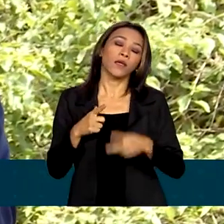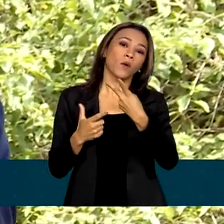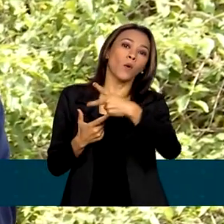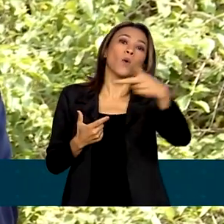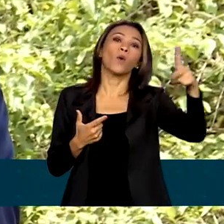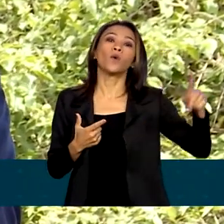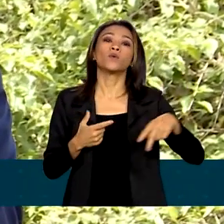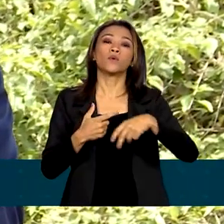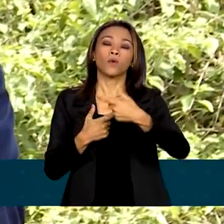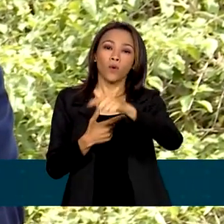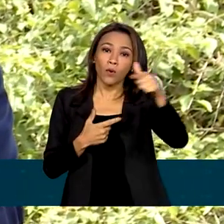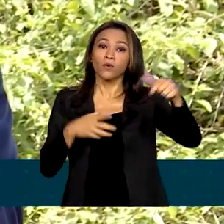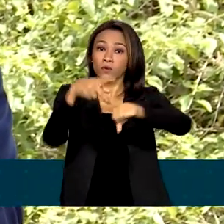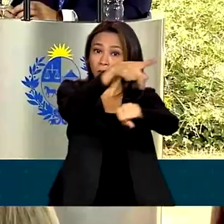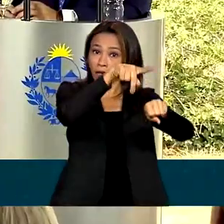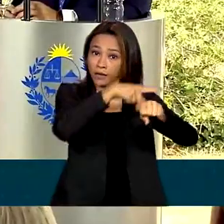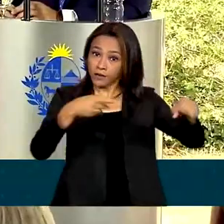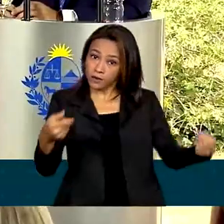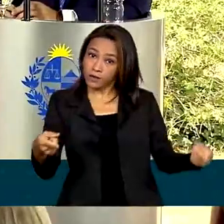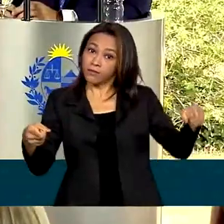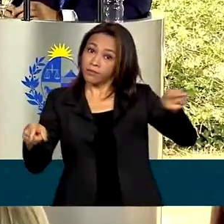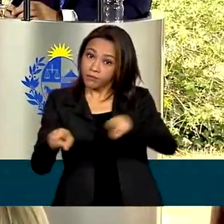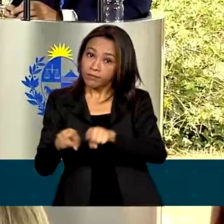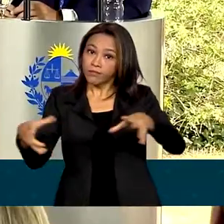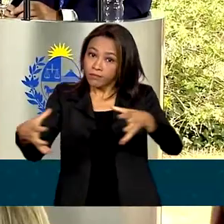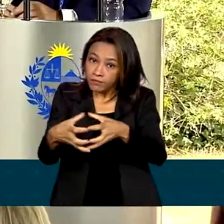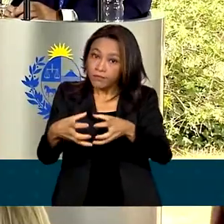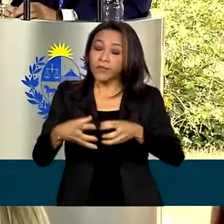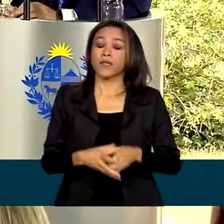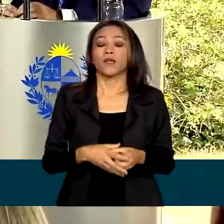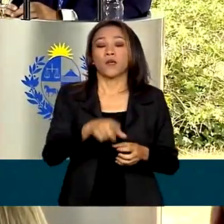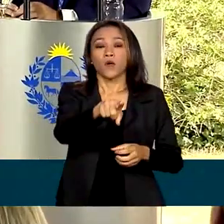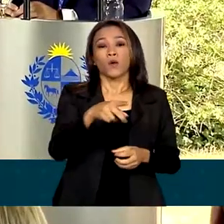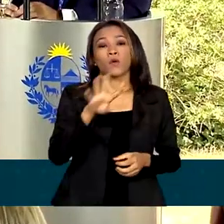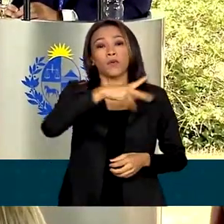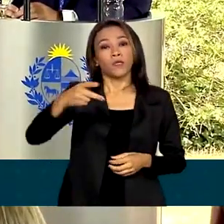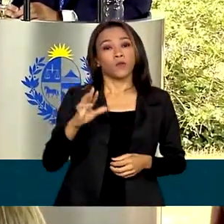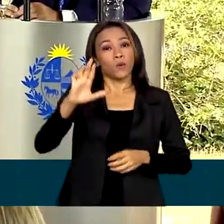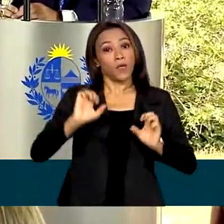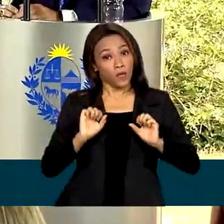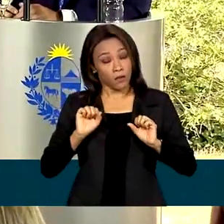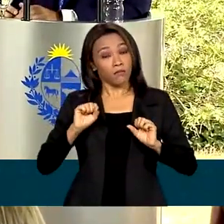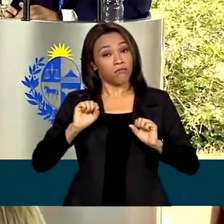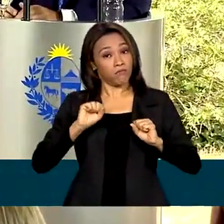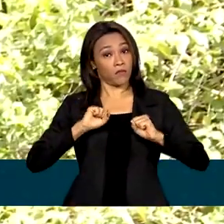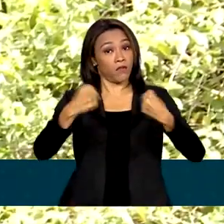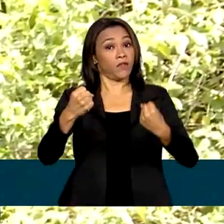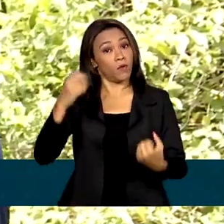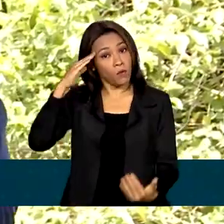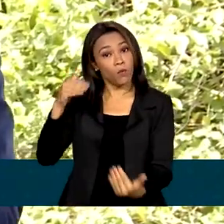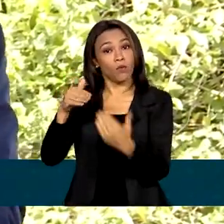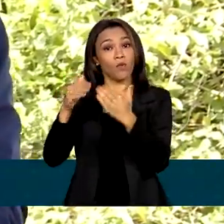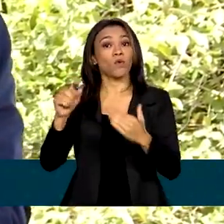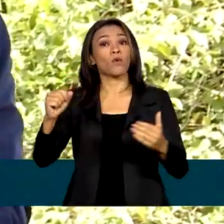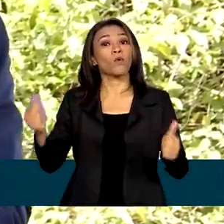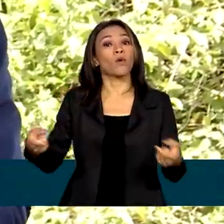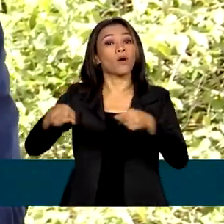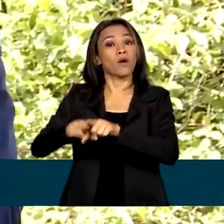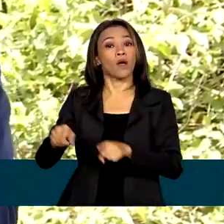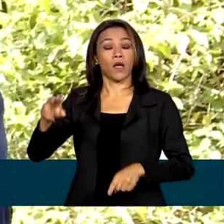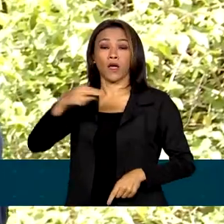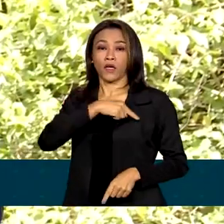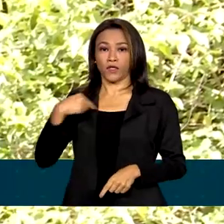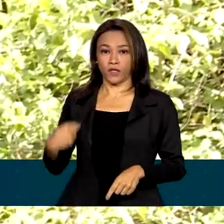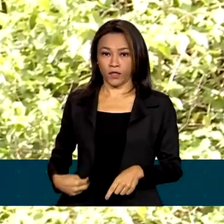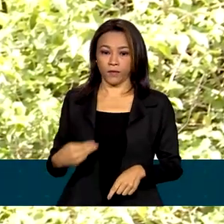países associados, o presidente Lula defendeu um acordo do Mercosul com a China. Apesar do Brasil ter